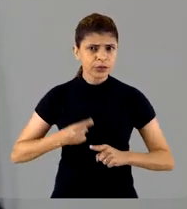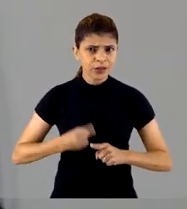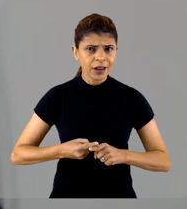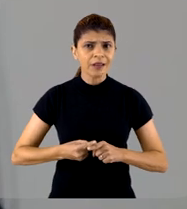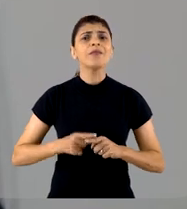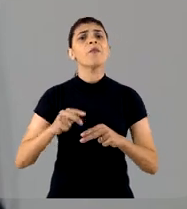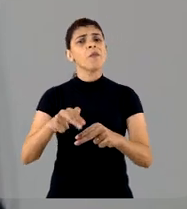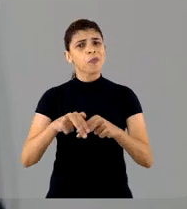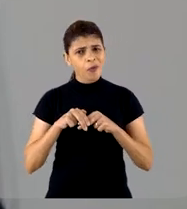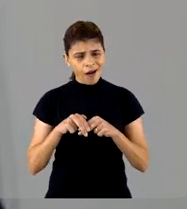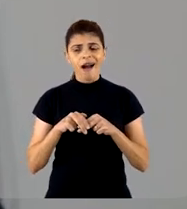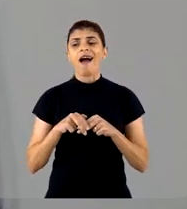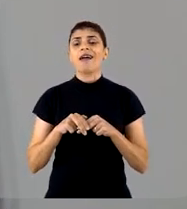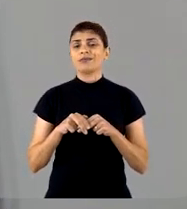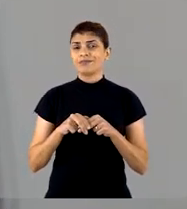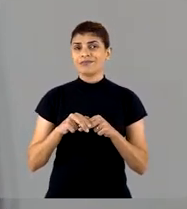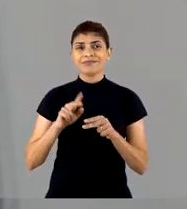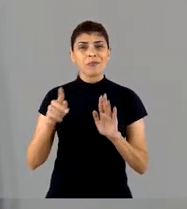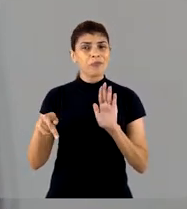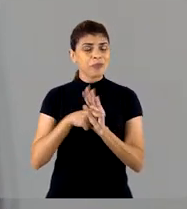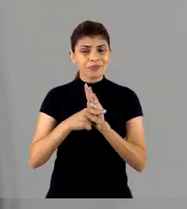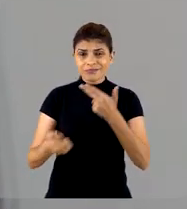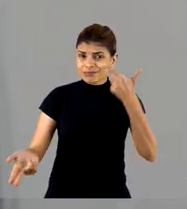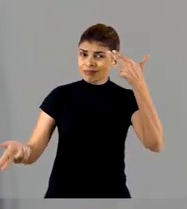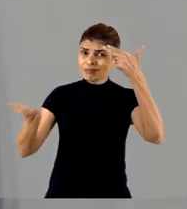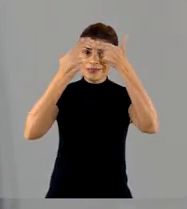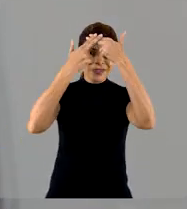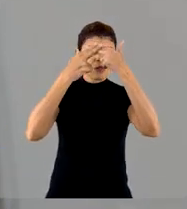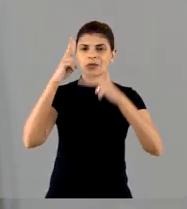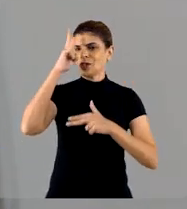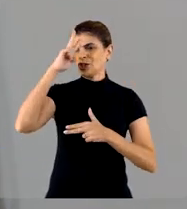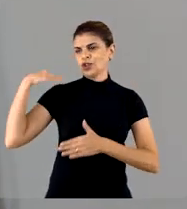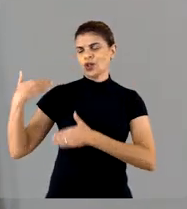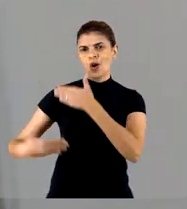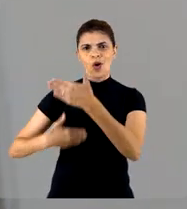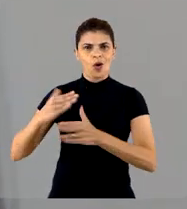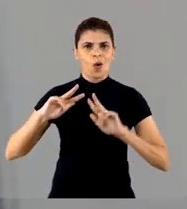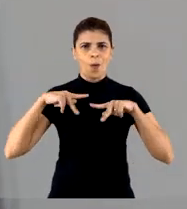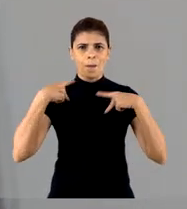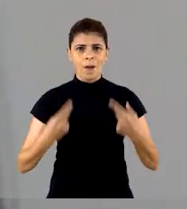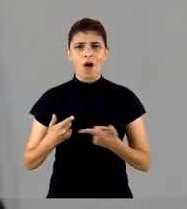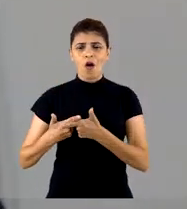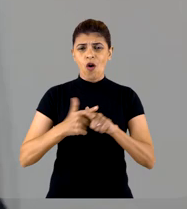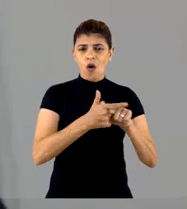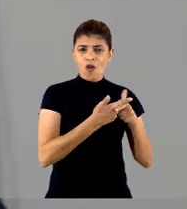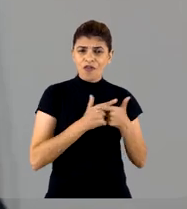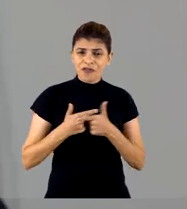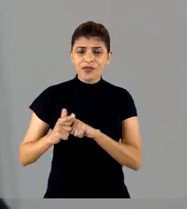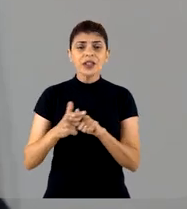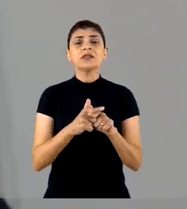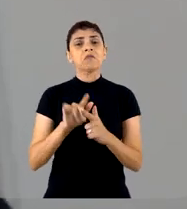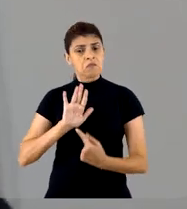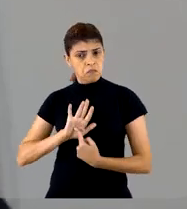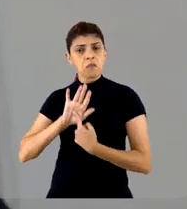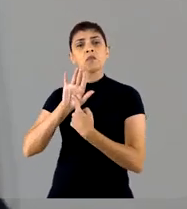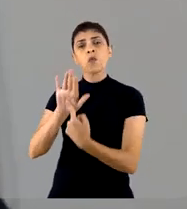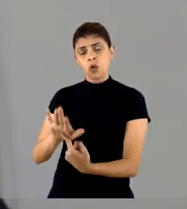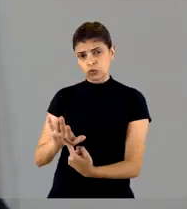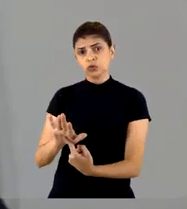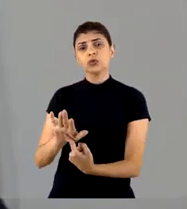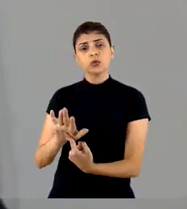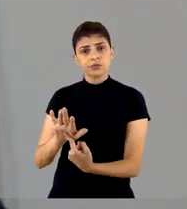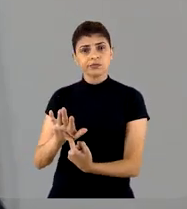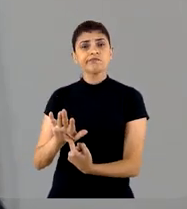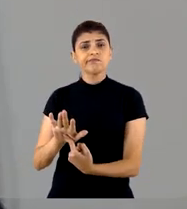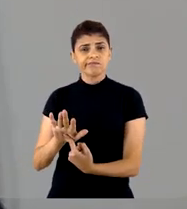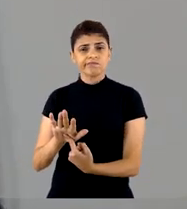sem sombra de dúvida, até o momento, o maior trauma da história da humanidade, né? Um conflito que